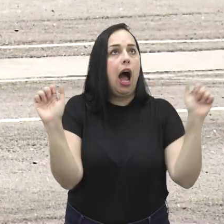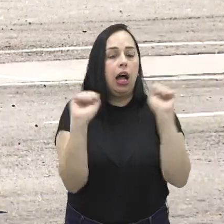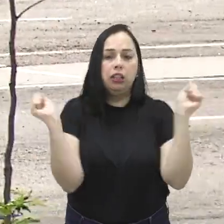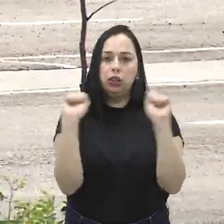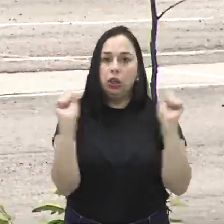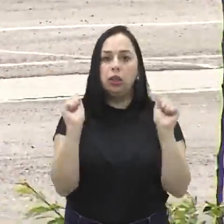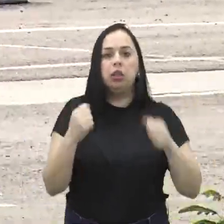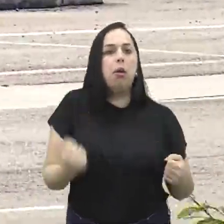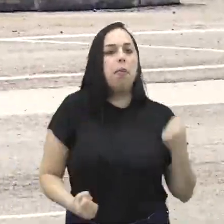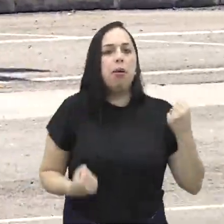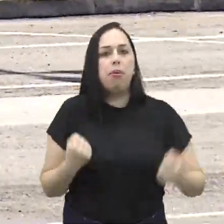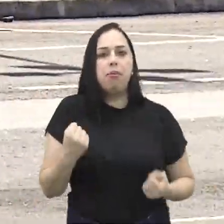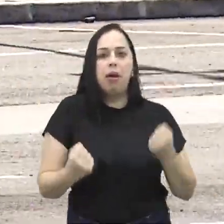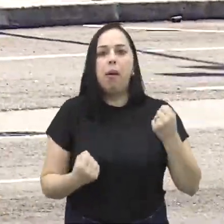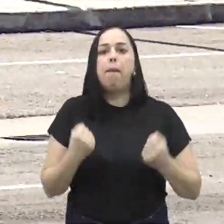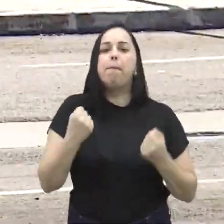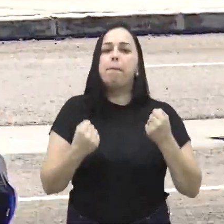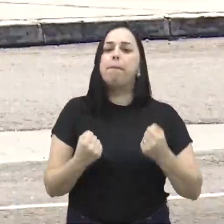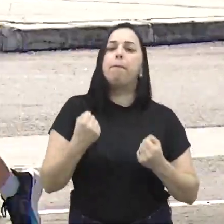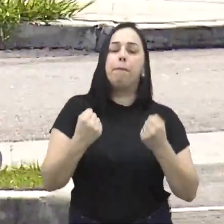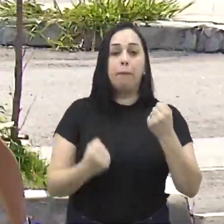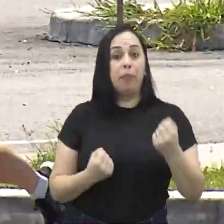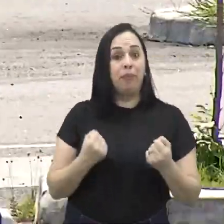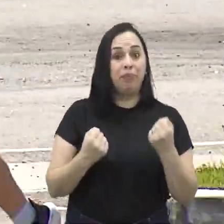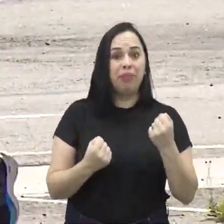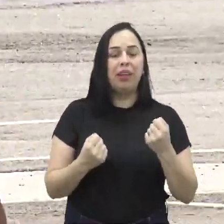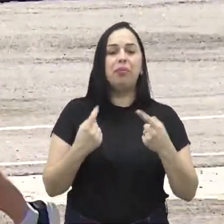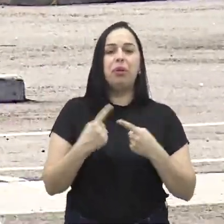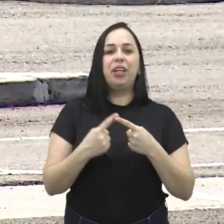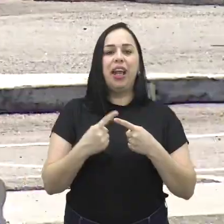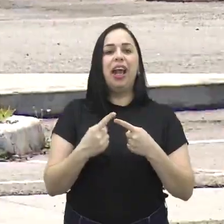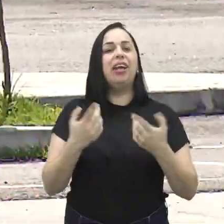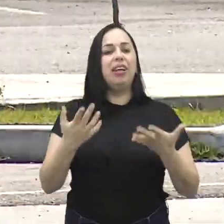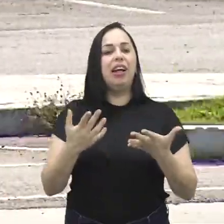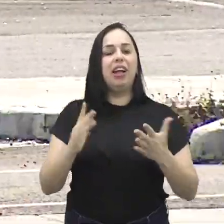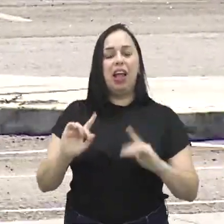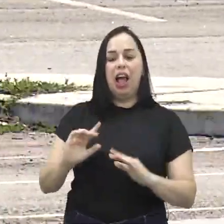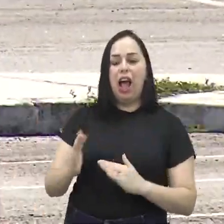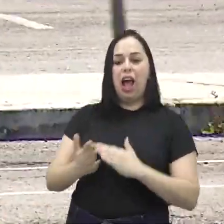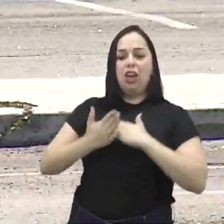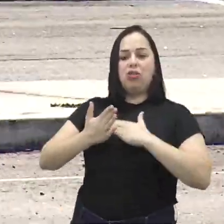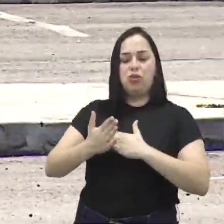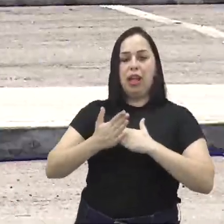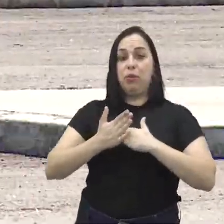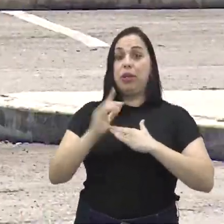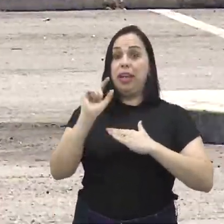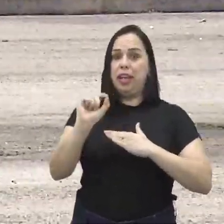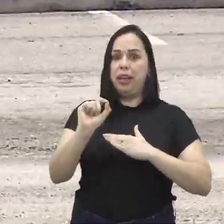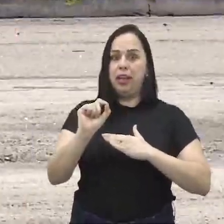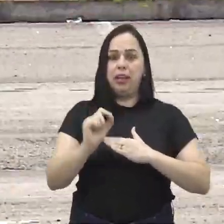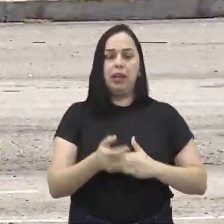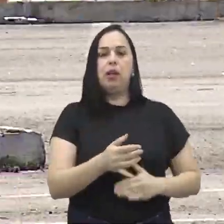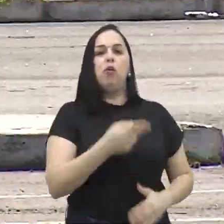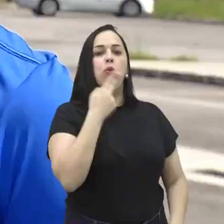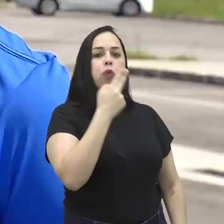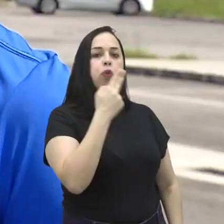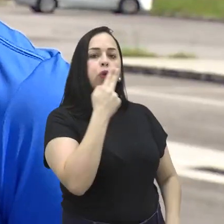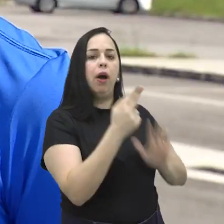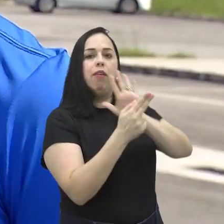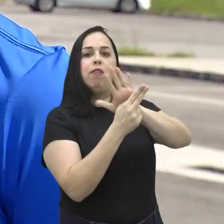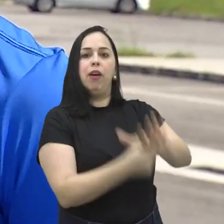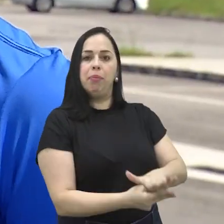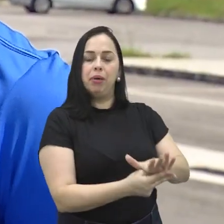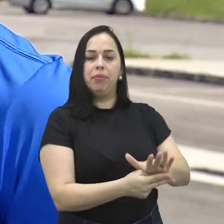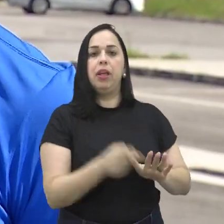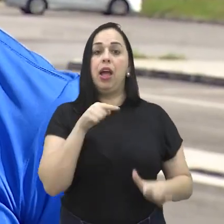corridas. No caso dela, a prática teve uma motivação especial. As corridas de rua ajudaram a abandonar o cigarro. Eu